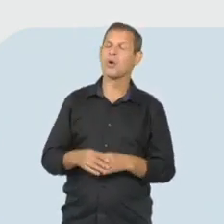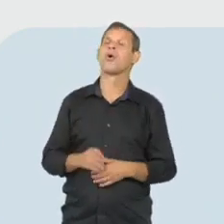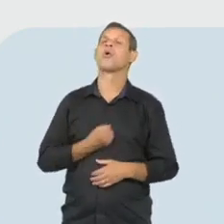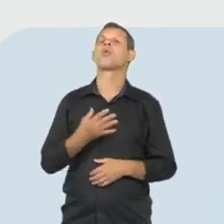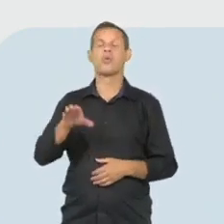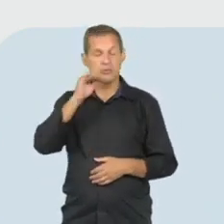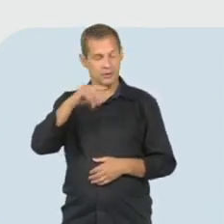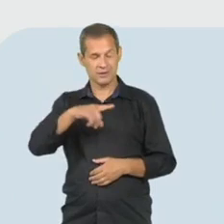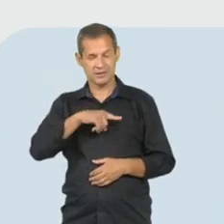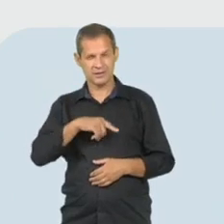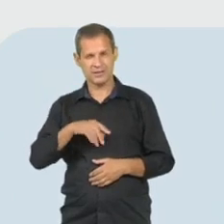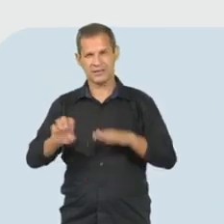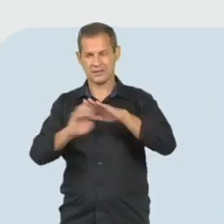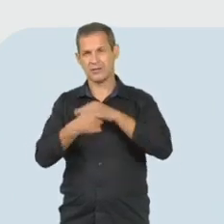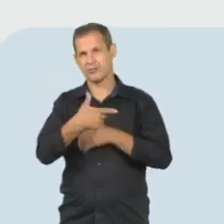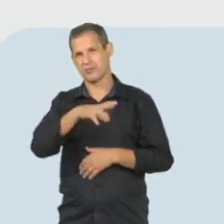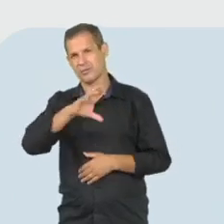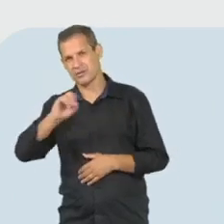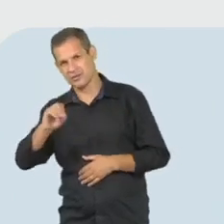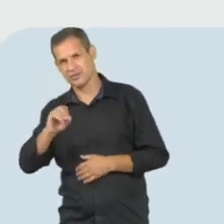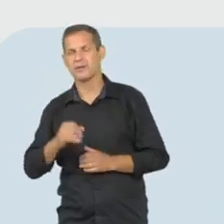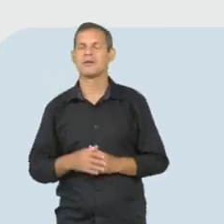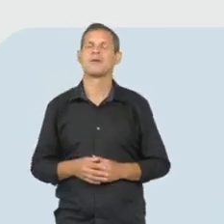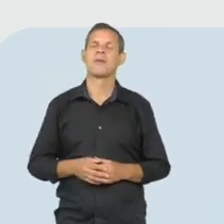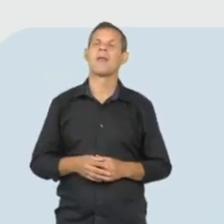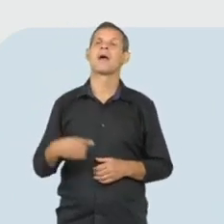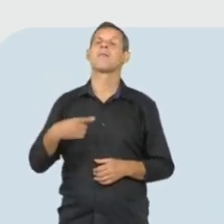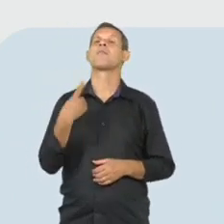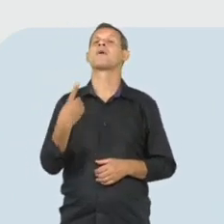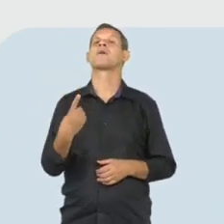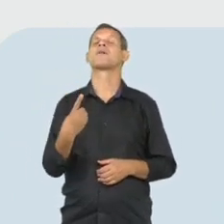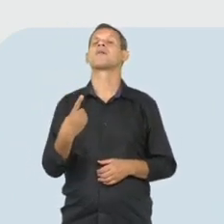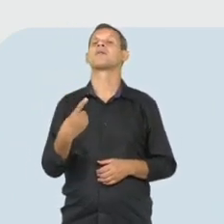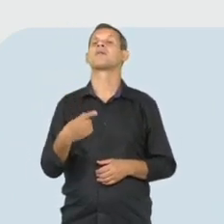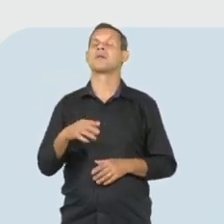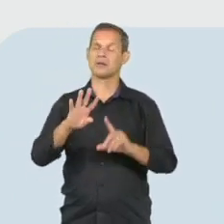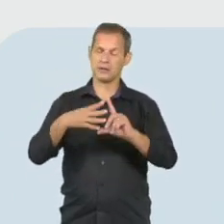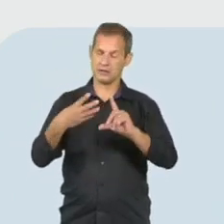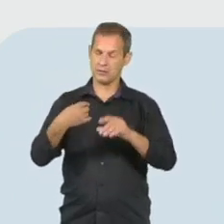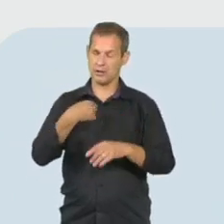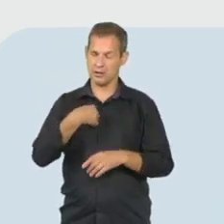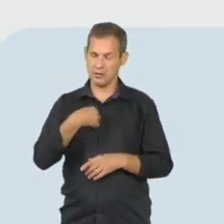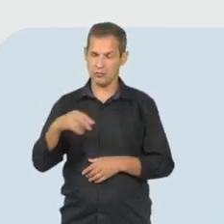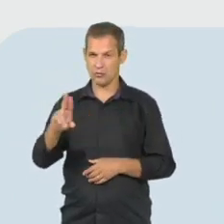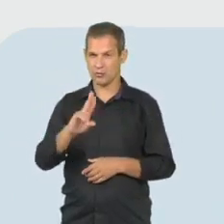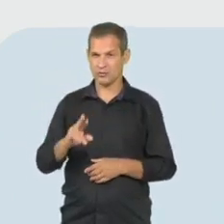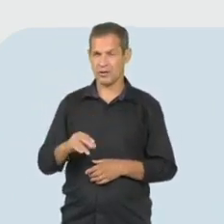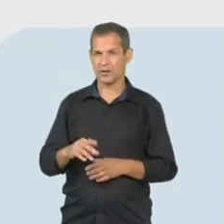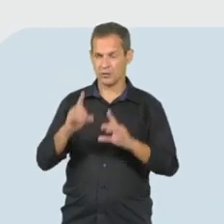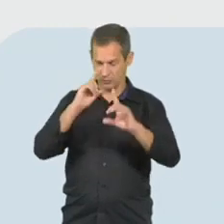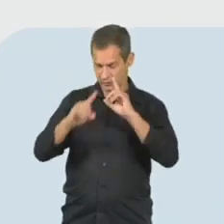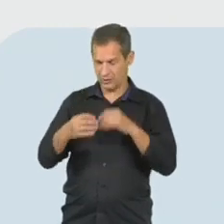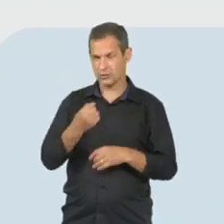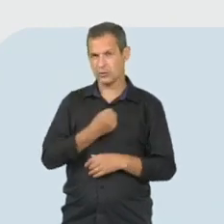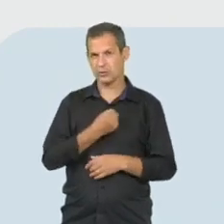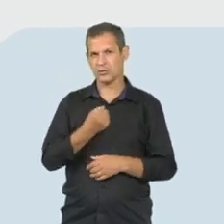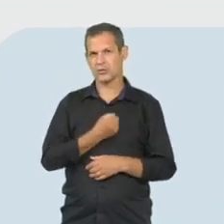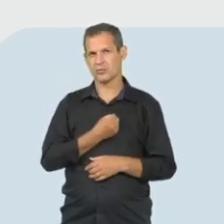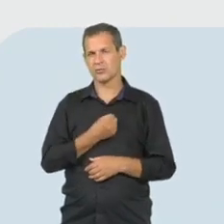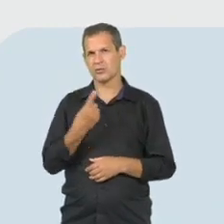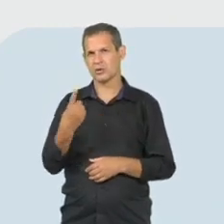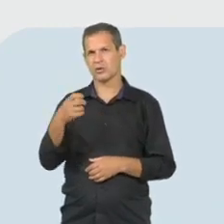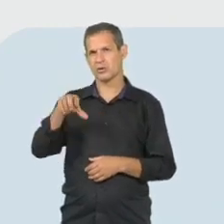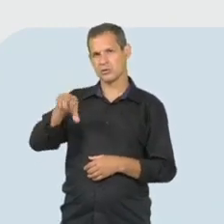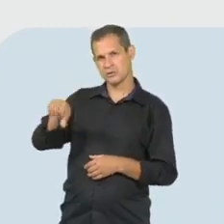funcionários tem na empresa? 20. Menos 1. Então, na minha tabela, eu vou lá utilizar o dado número